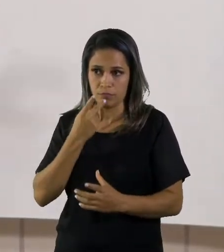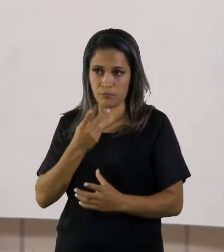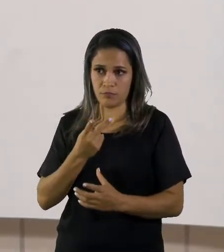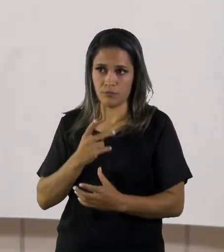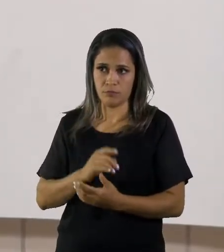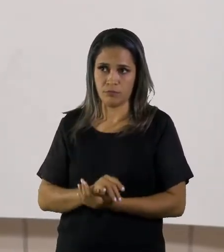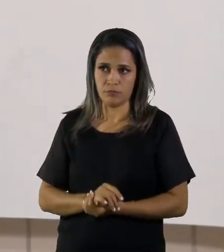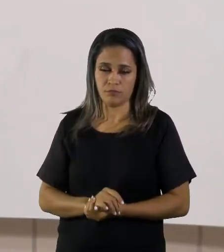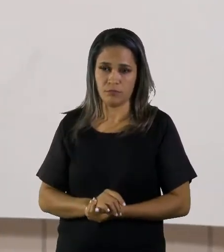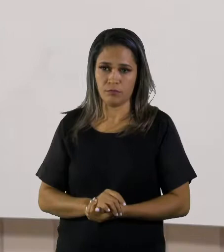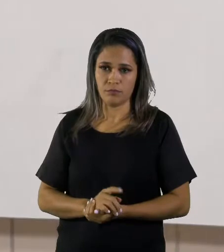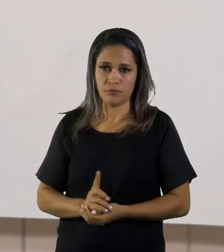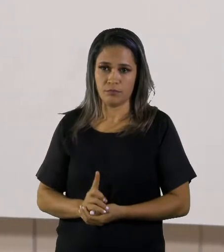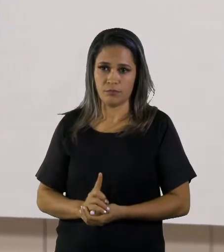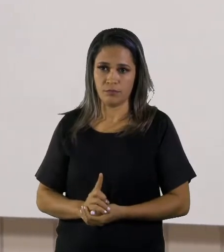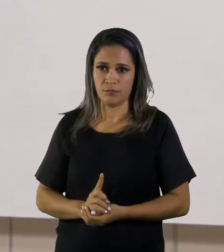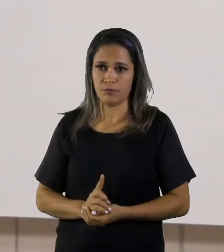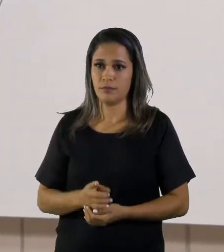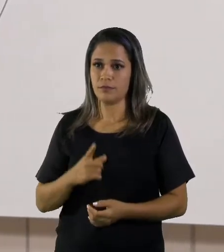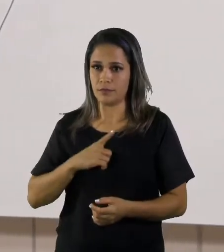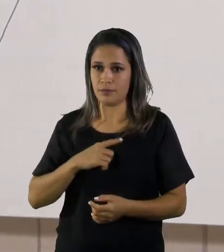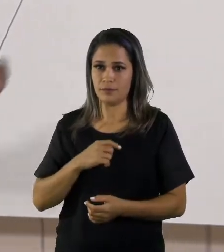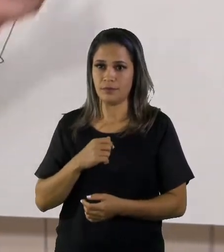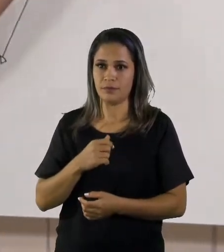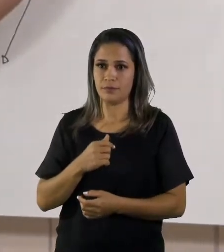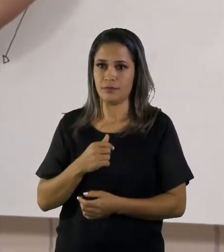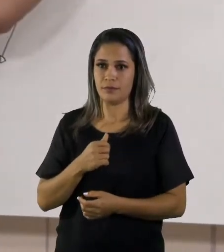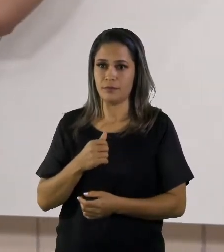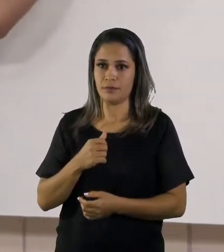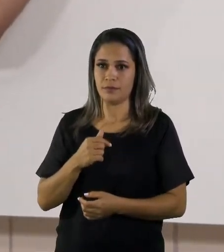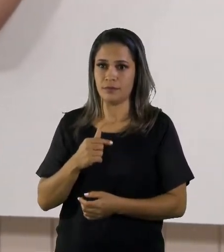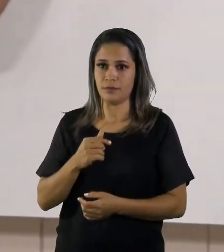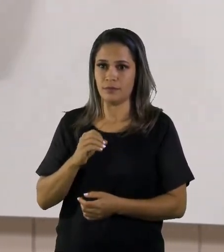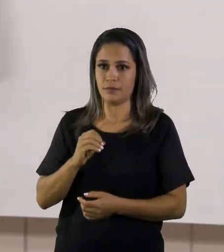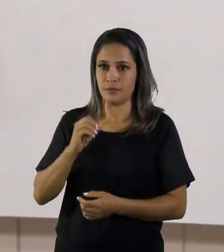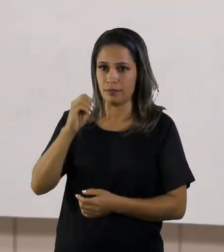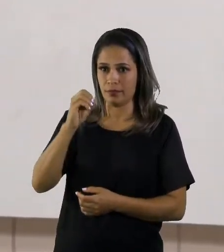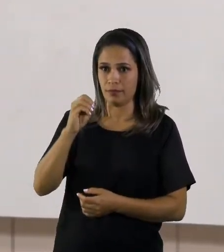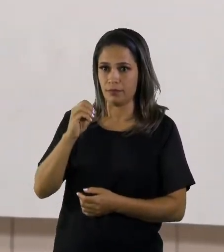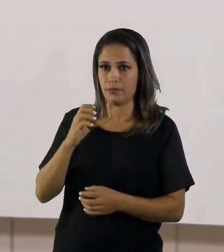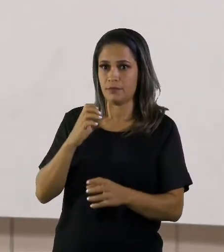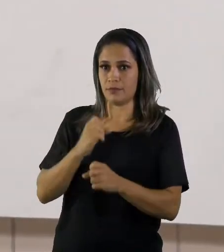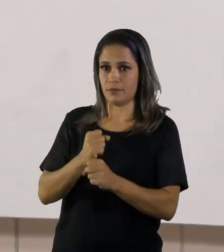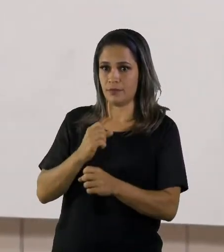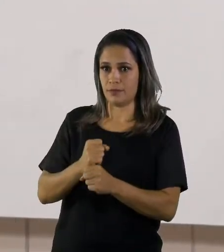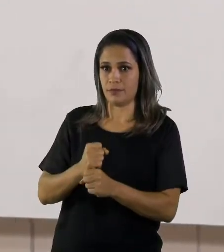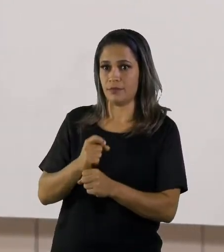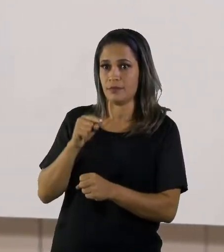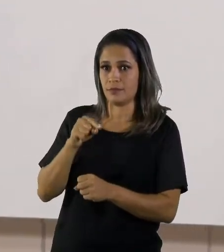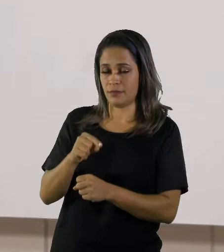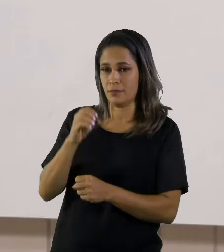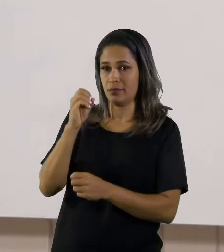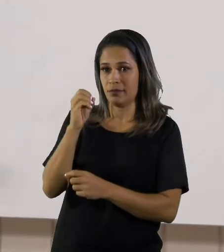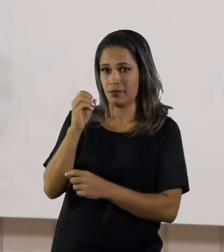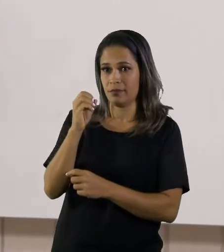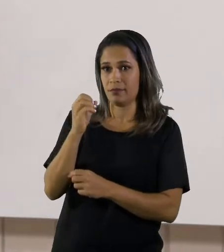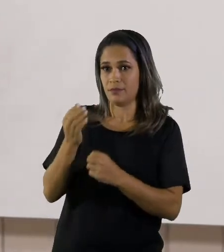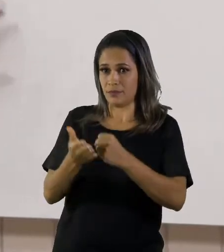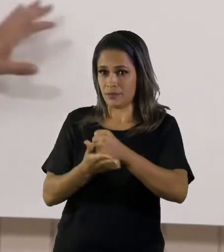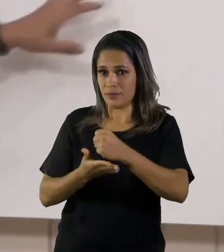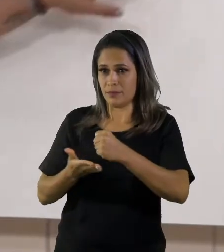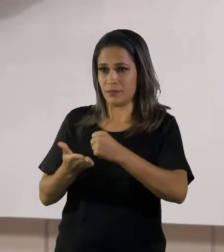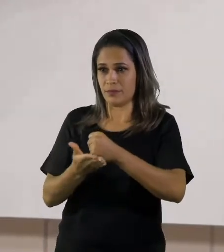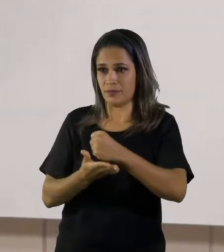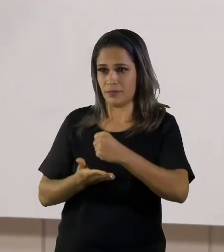ângulo tem exatamente 70 graus. Então não há o que se calcular para esse ângulo, mas ele vai servir de base para que eu